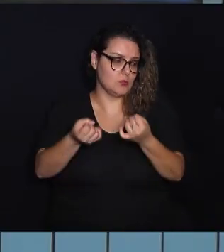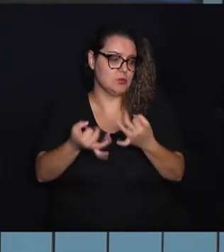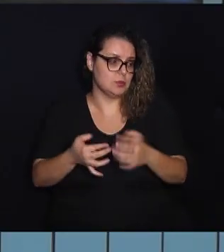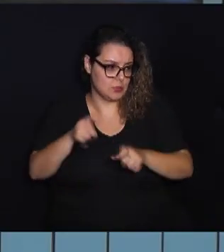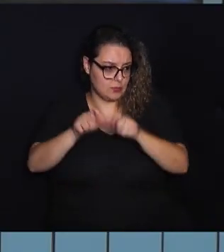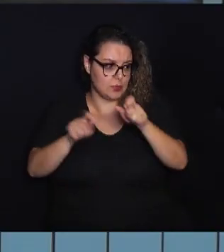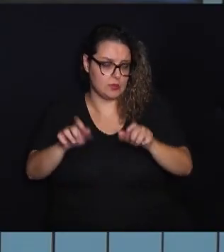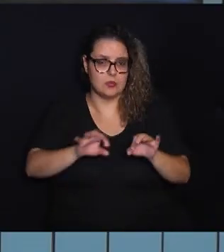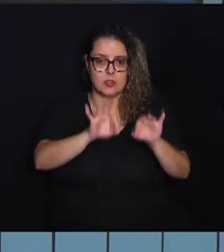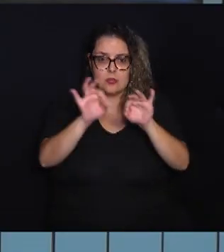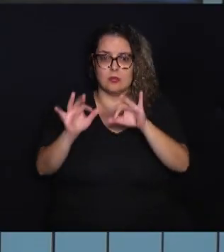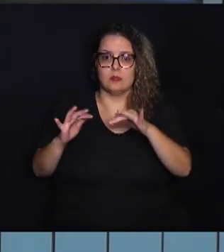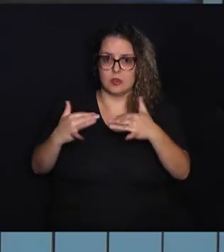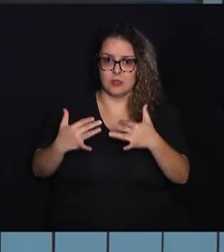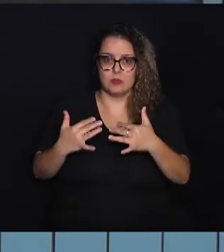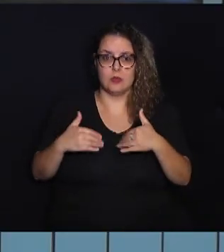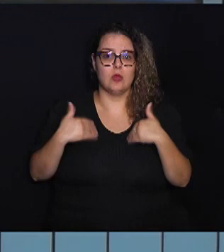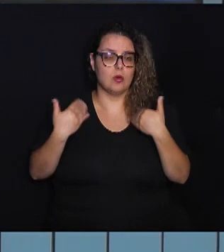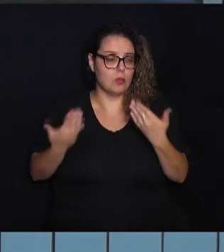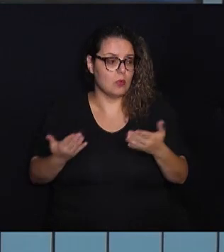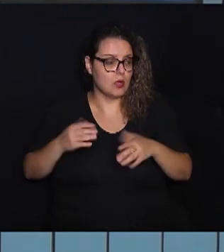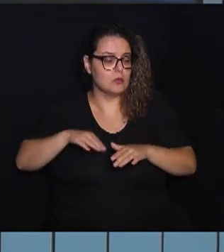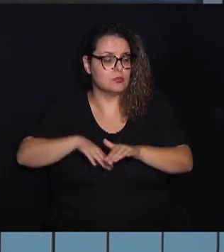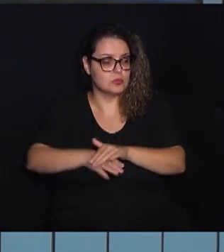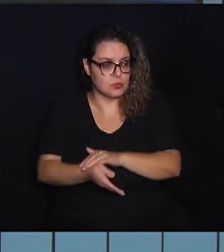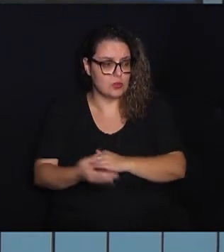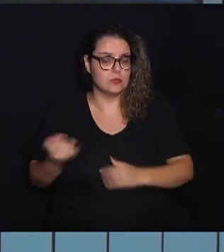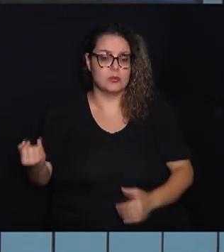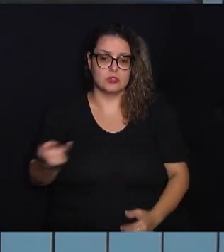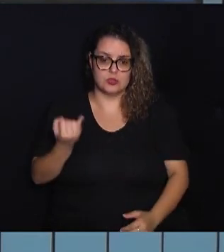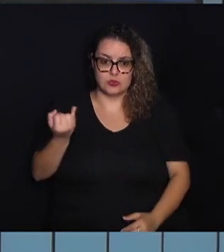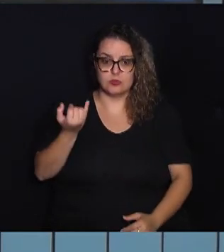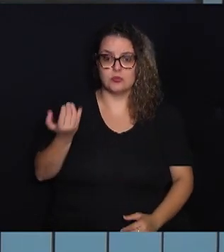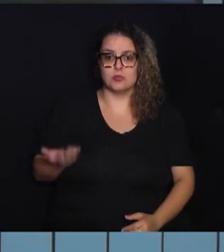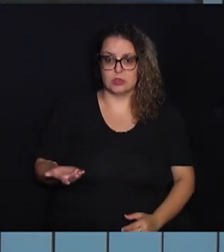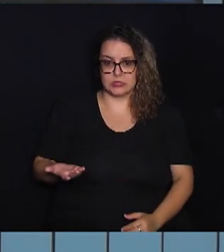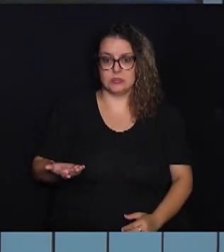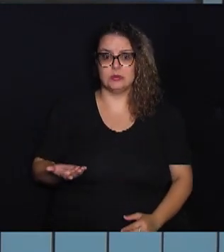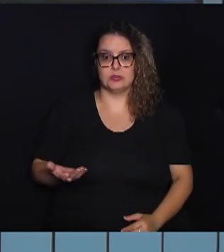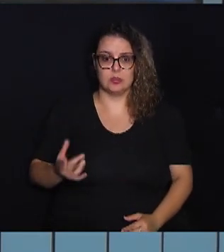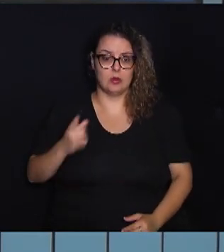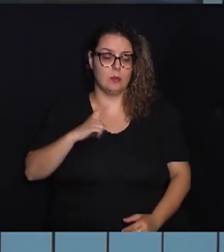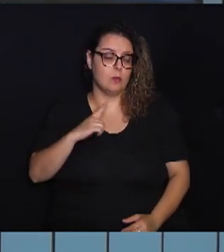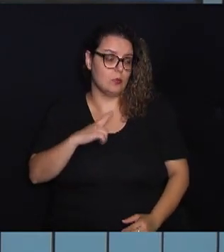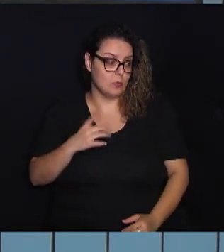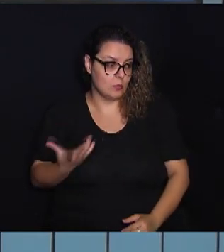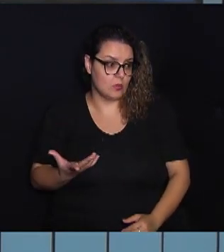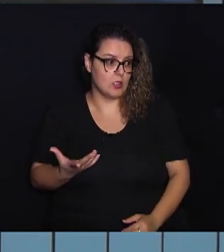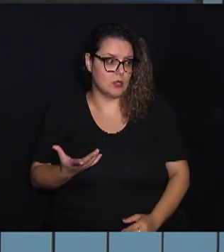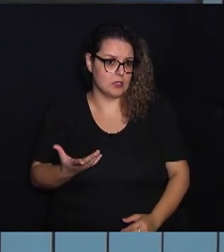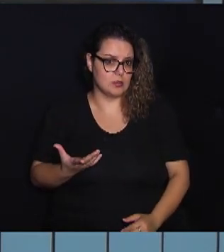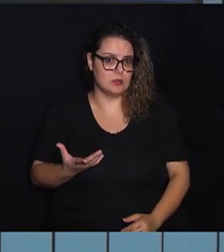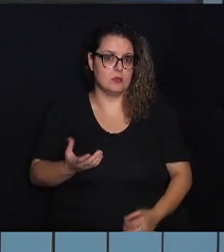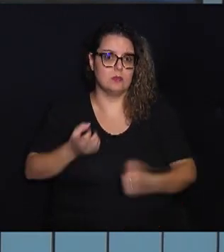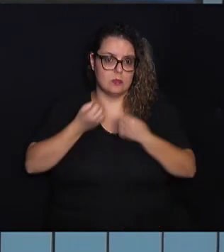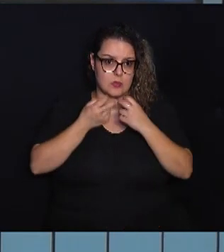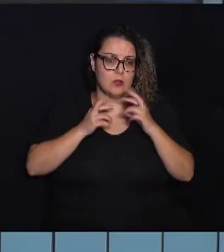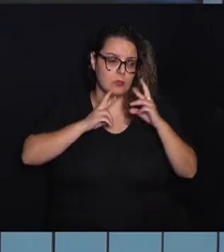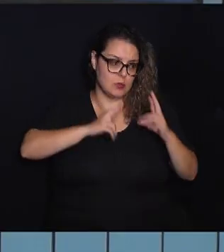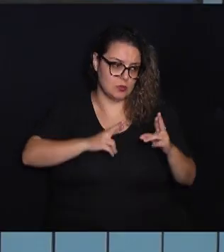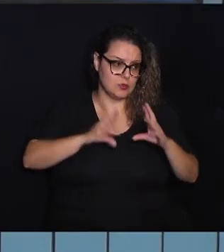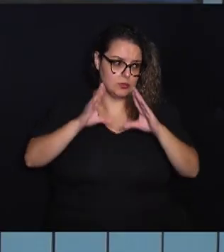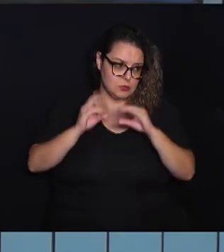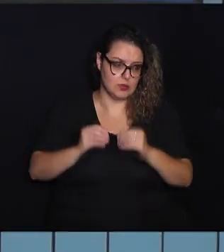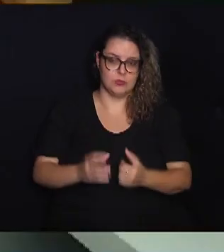está acompanhando, quais são os hábitos importantes, né, para ter aí manter uma boa noite de sono.